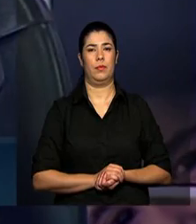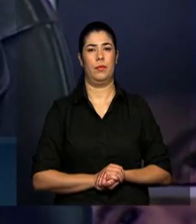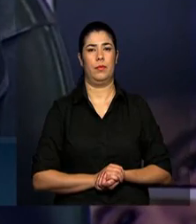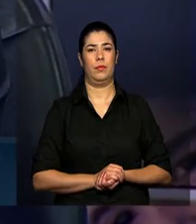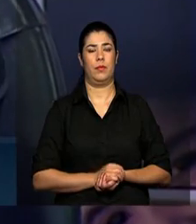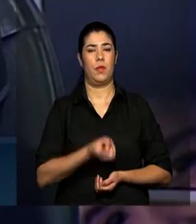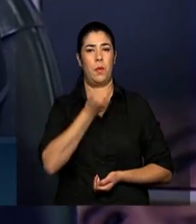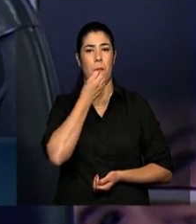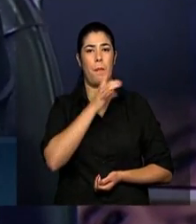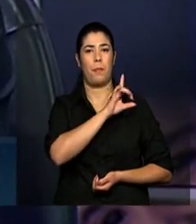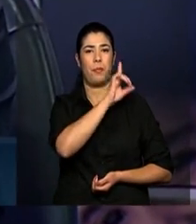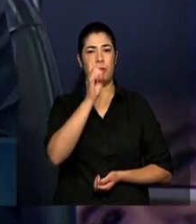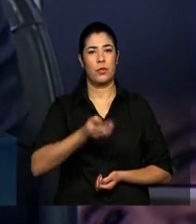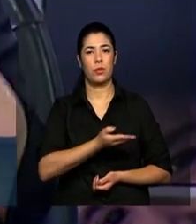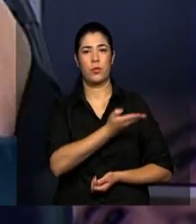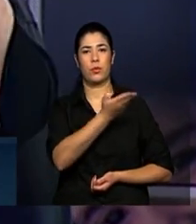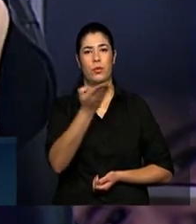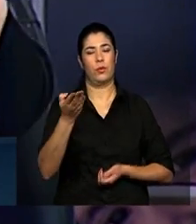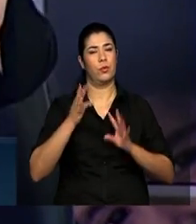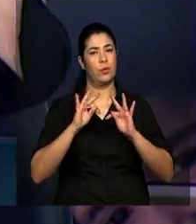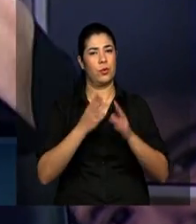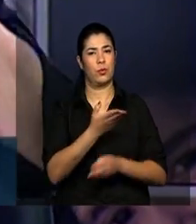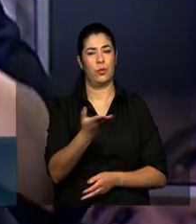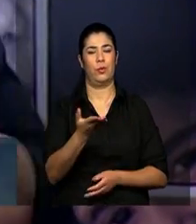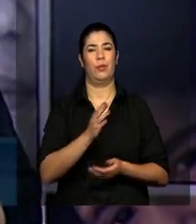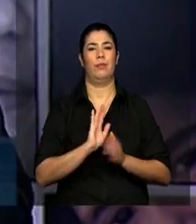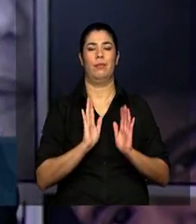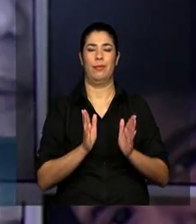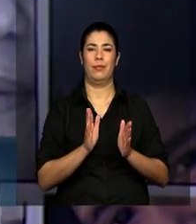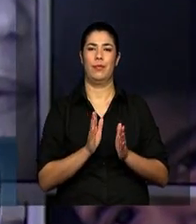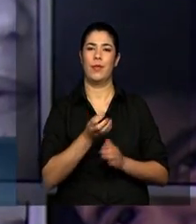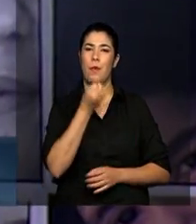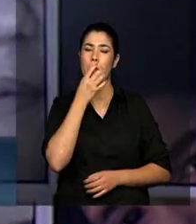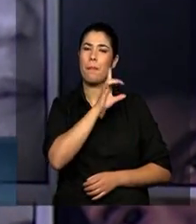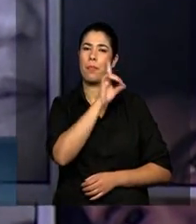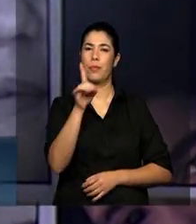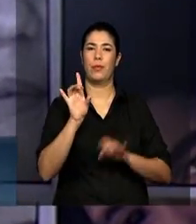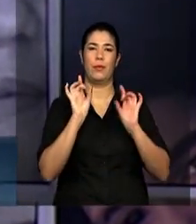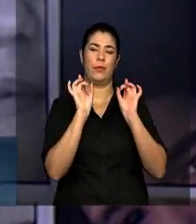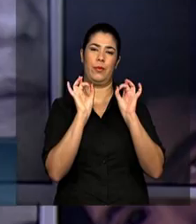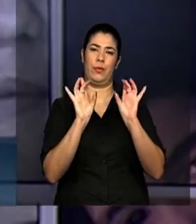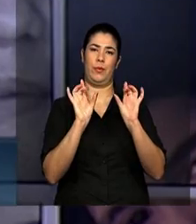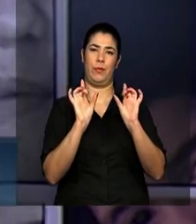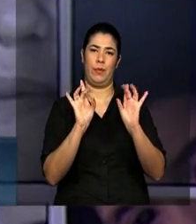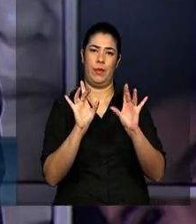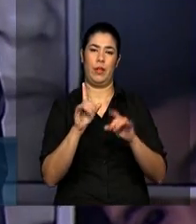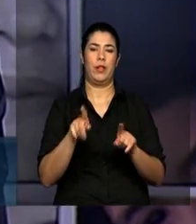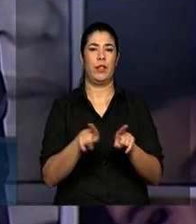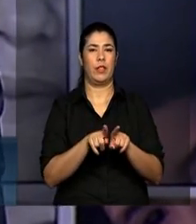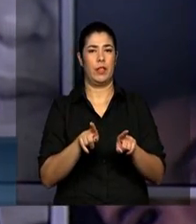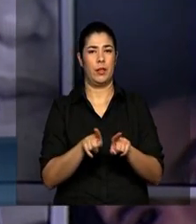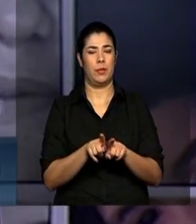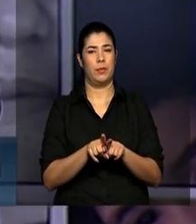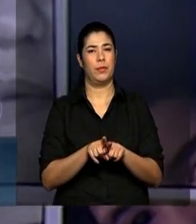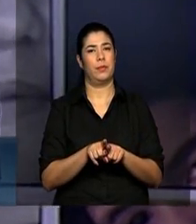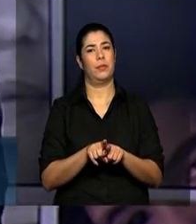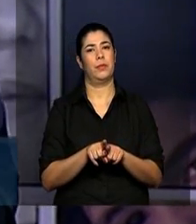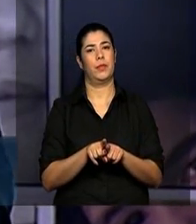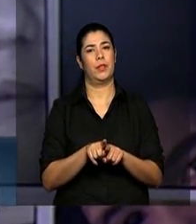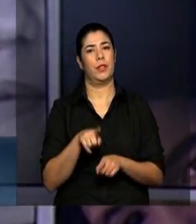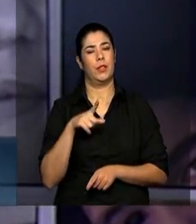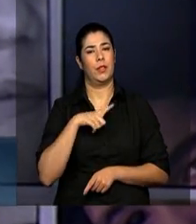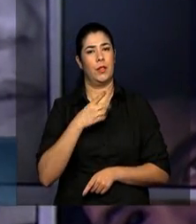Meu bom dia a todas e todos. Um bom dia especial aos meus queridos